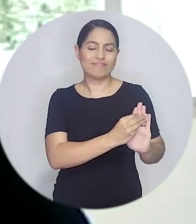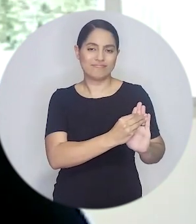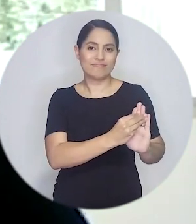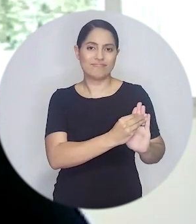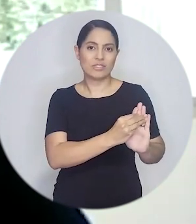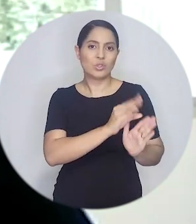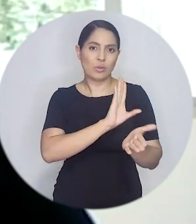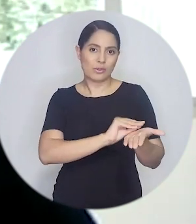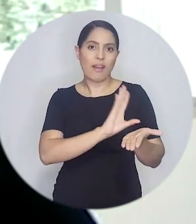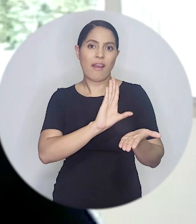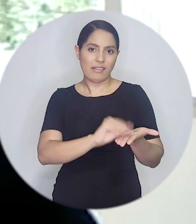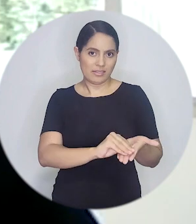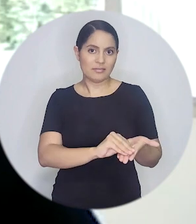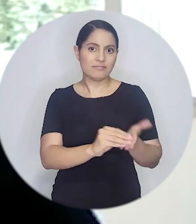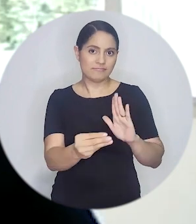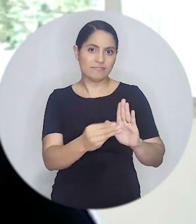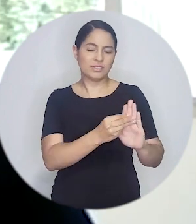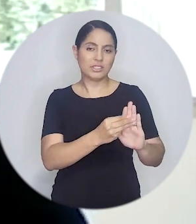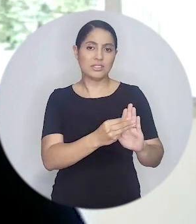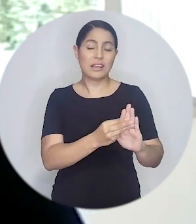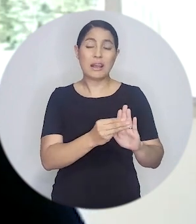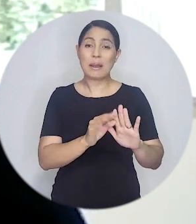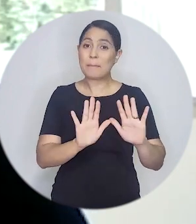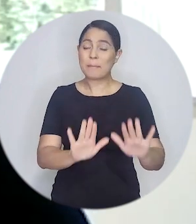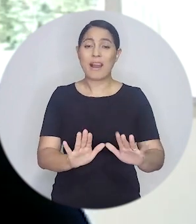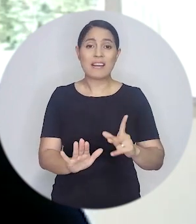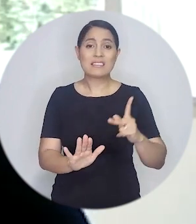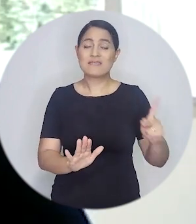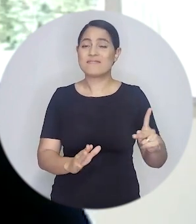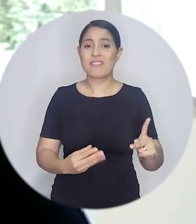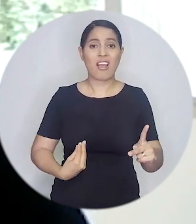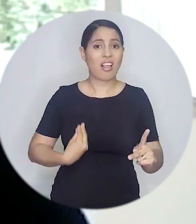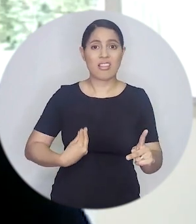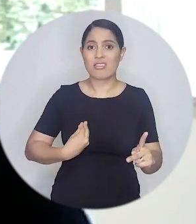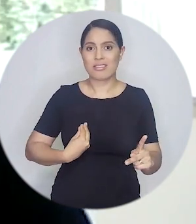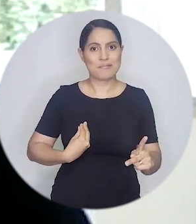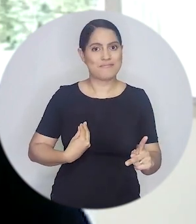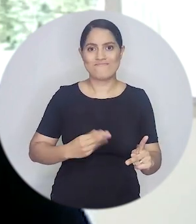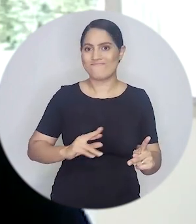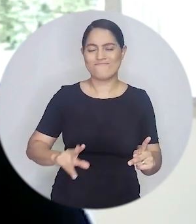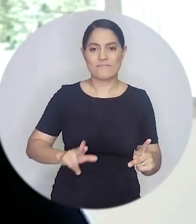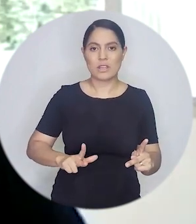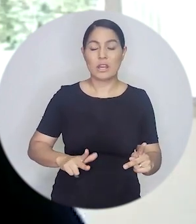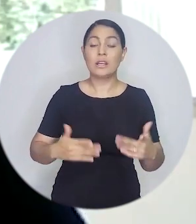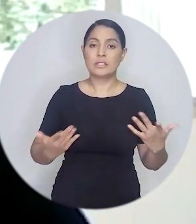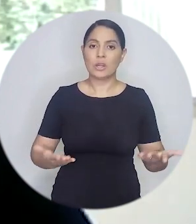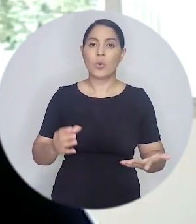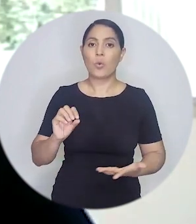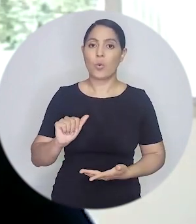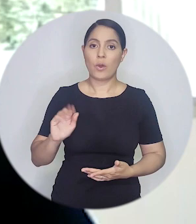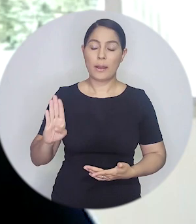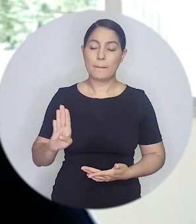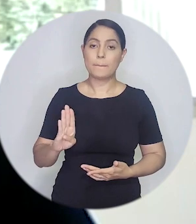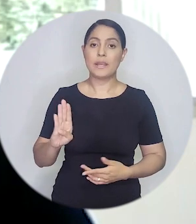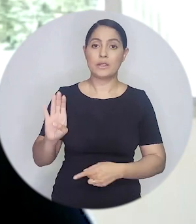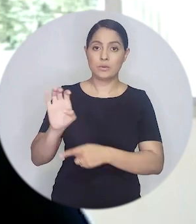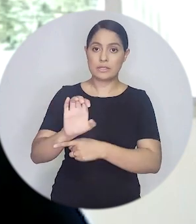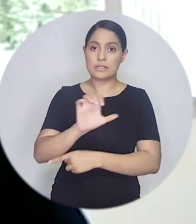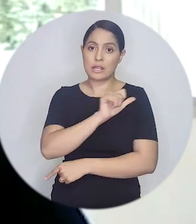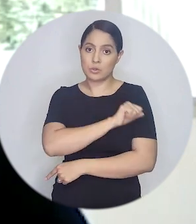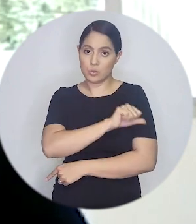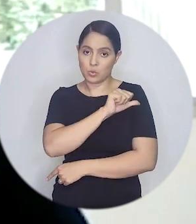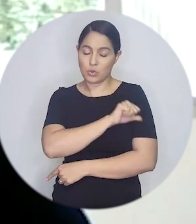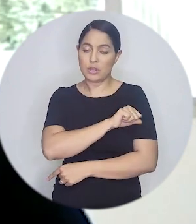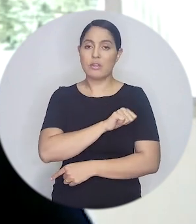a presença da magistrada no fórum, entretanto, isso não acontecia. A